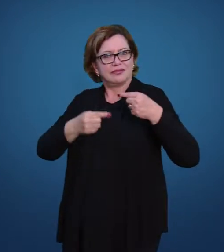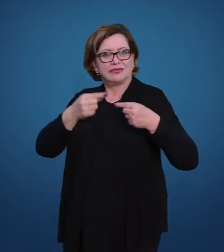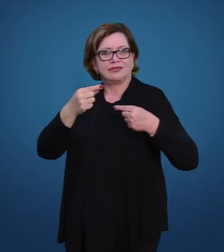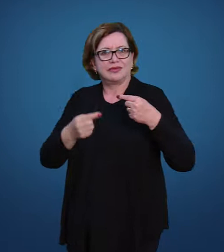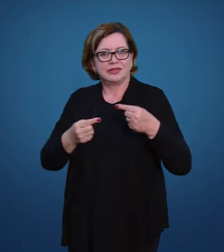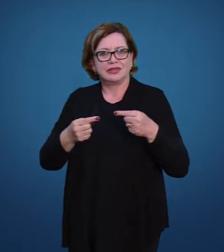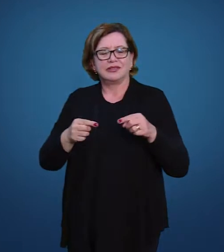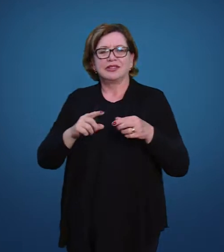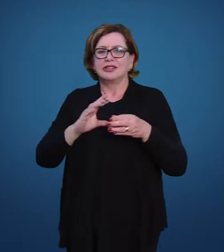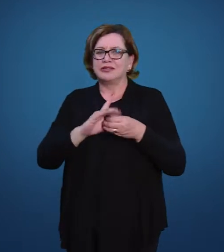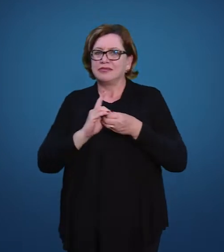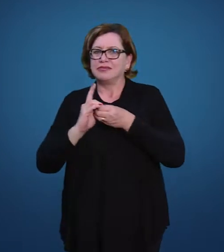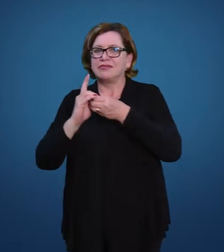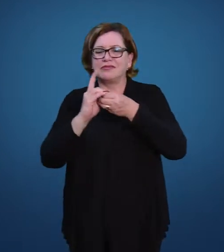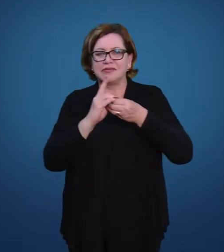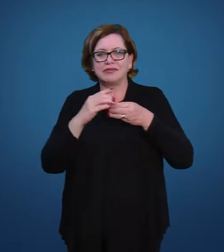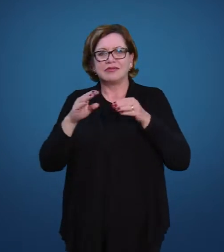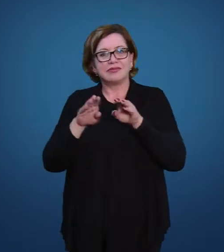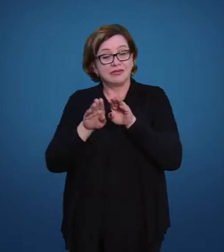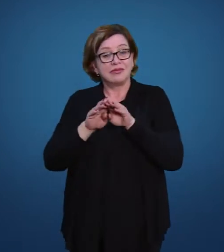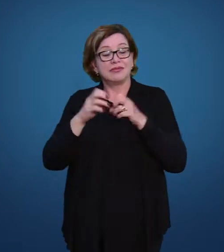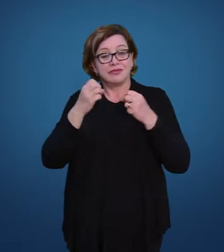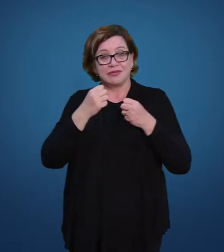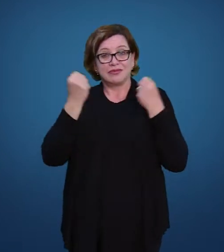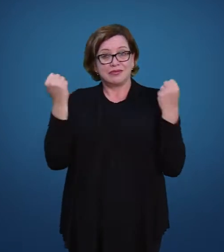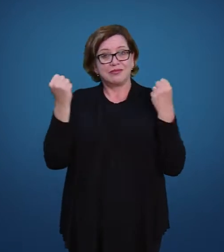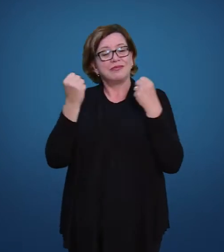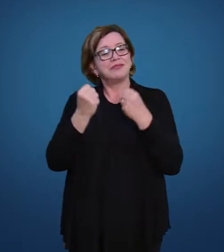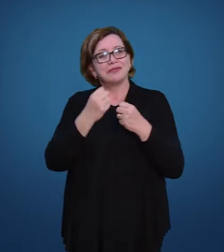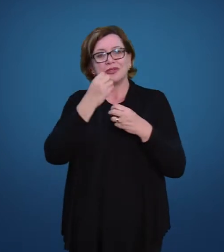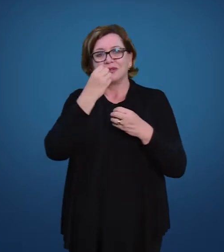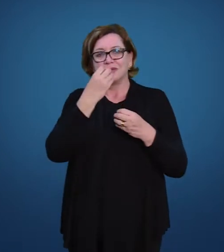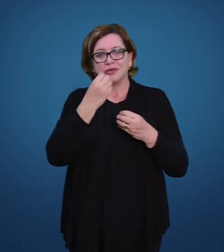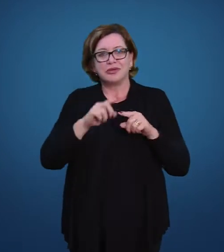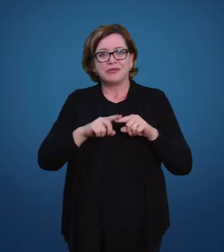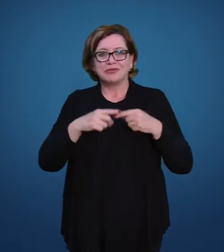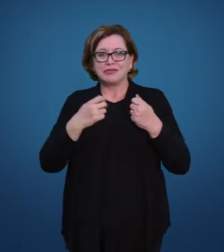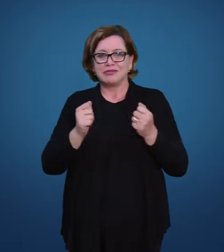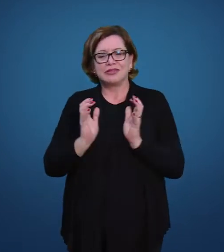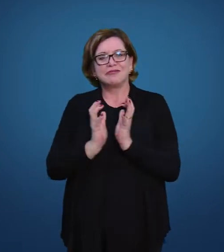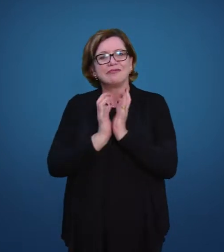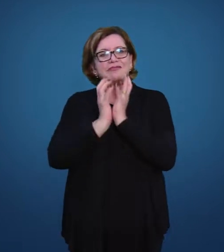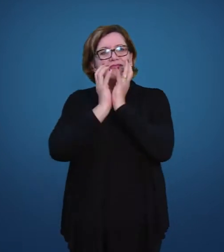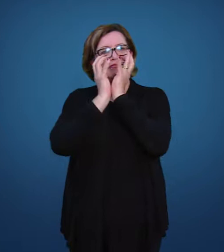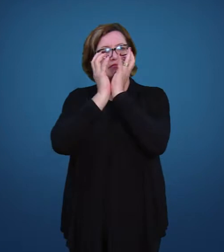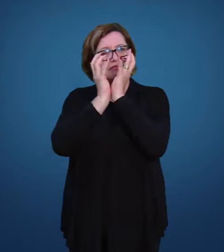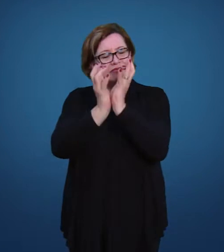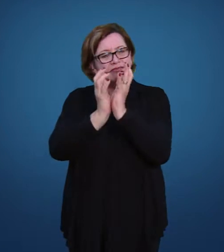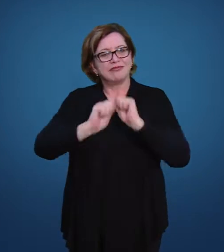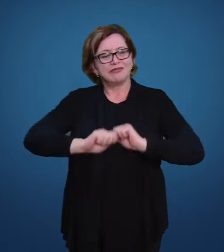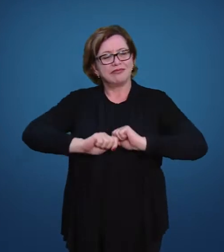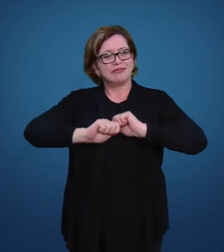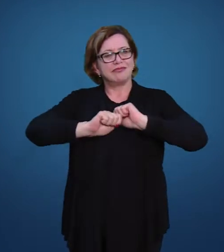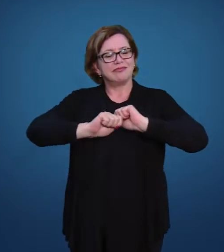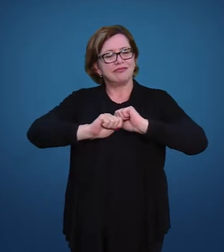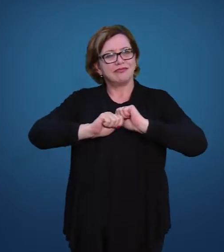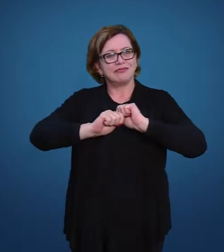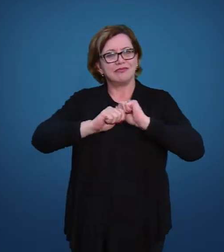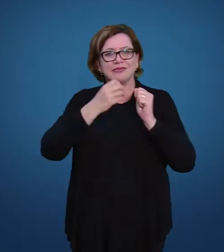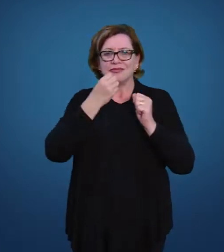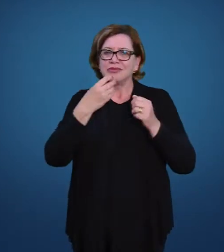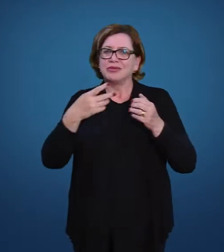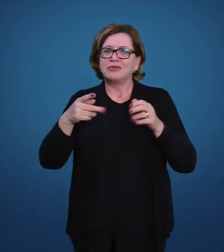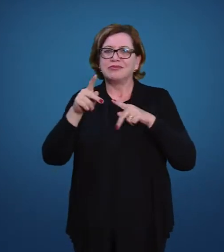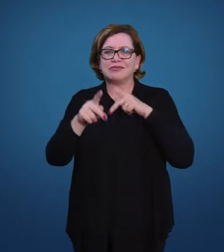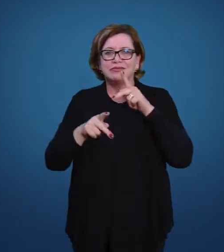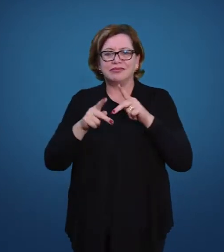e de fato ela pode produzir muitos frutos, desde que haja uma participação efetiva e o esclarecimento condizente.